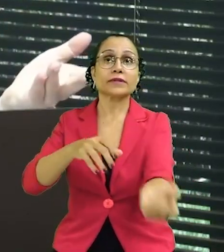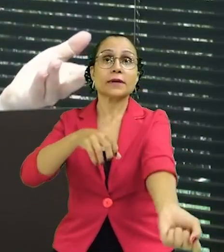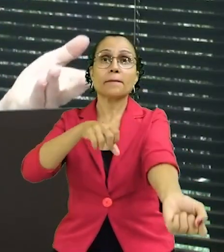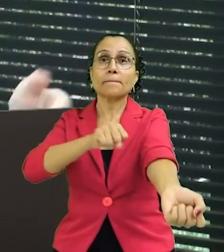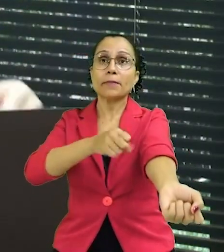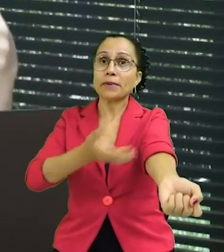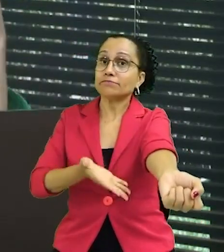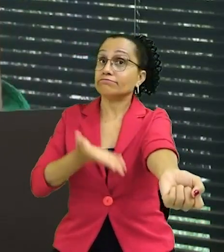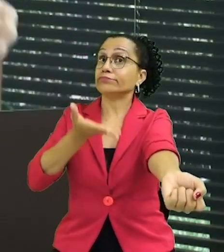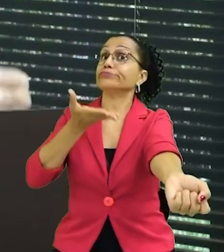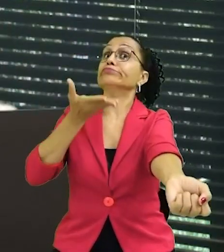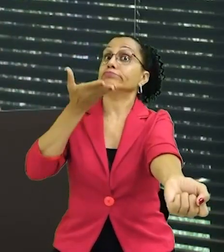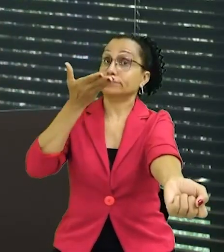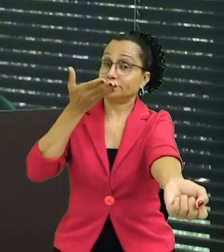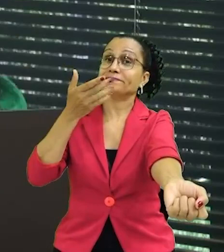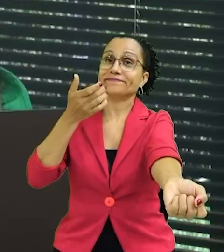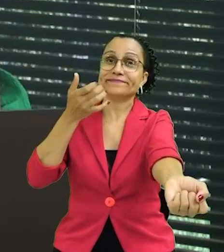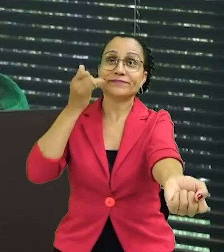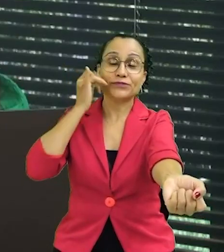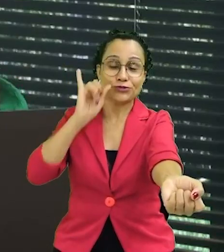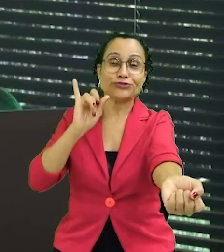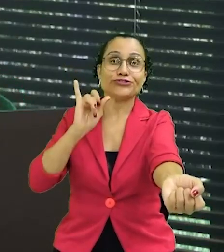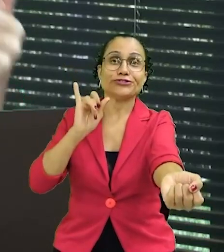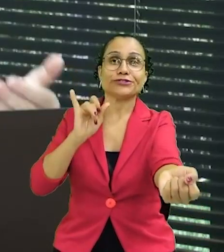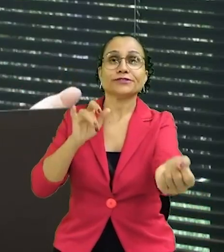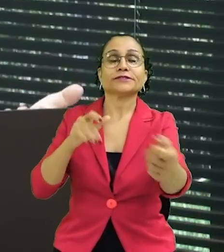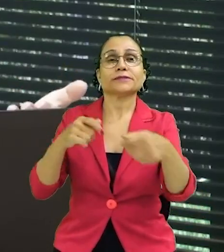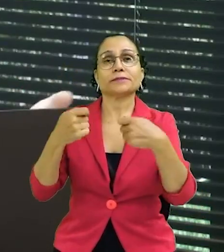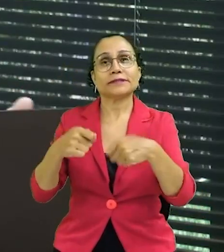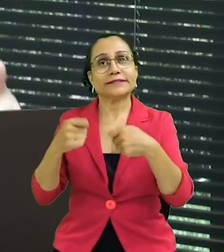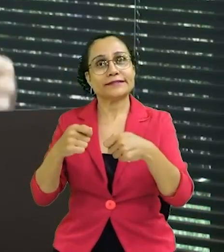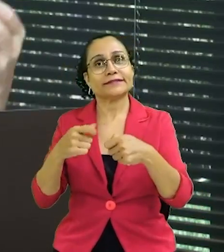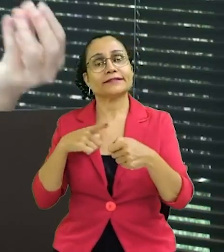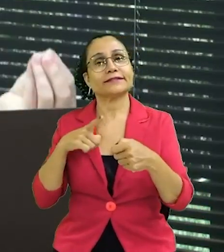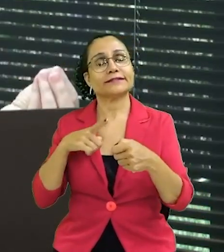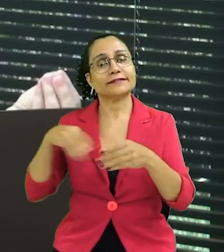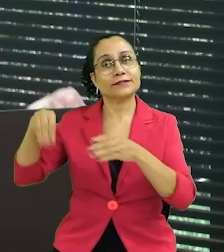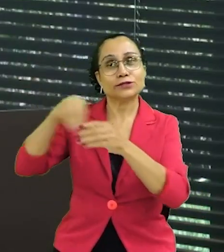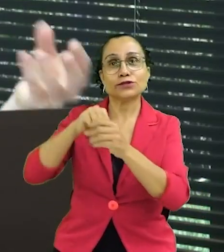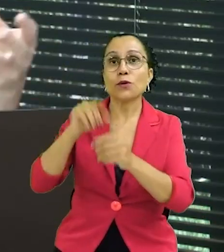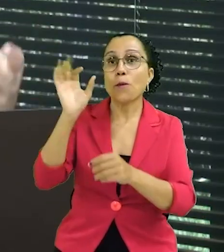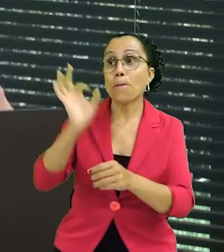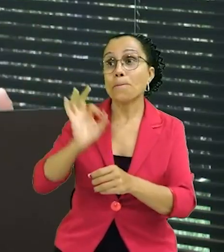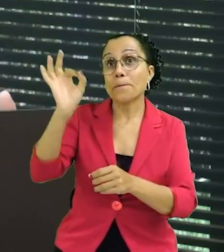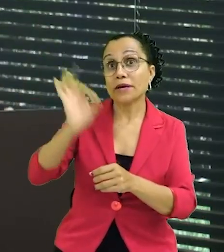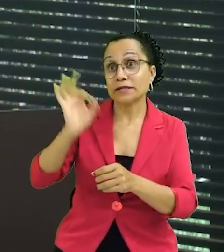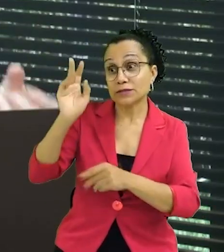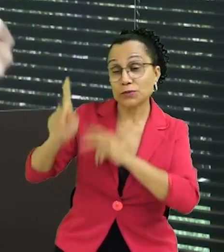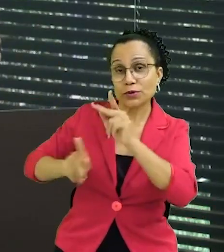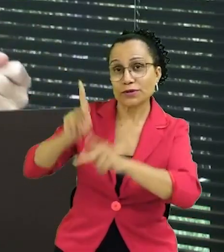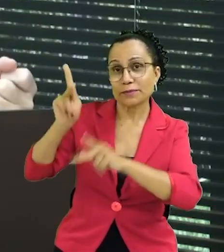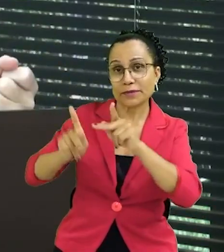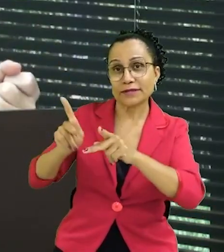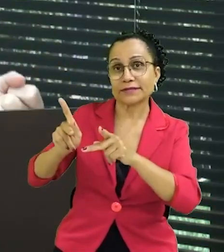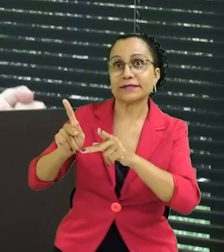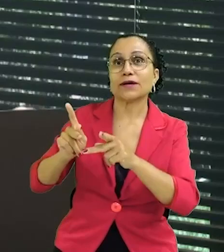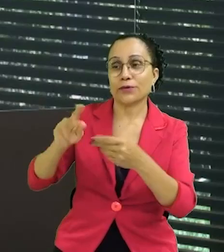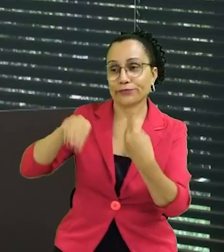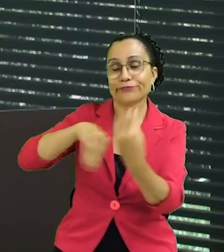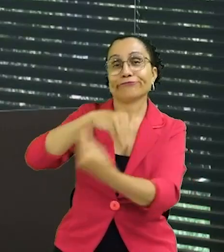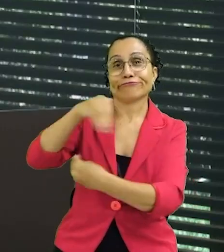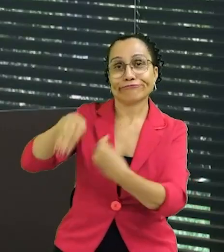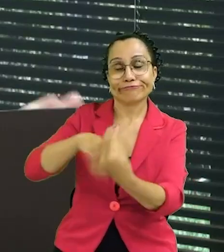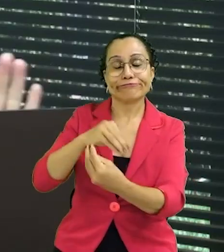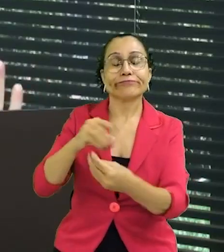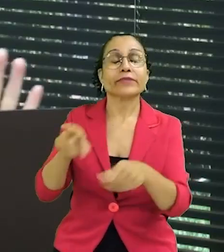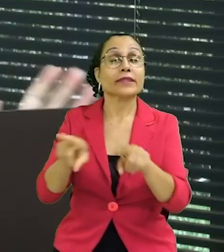conhecida pressão alta, que a gente sabe que também afeta grande parte, um percentual expressivo da população brasileira.